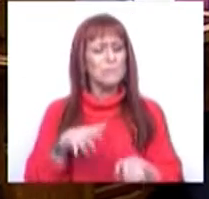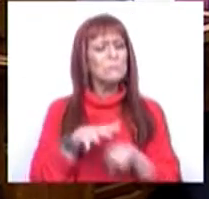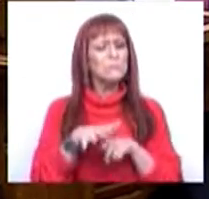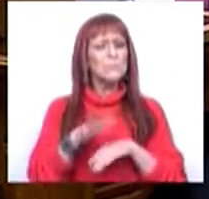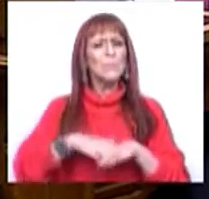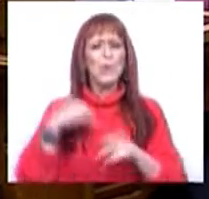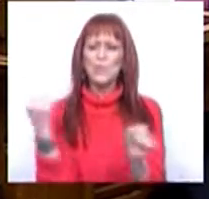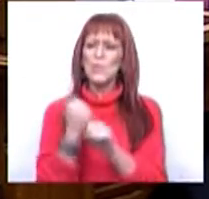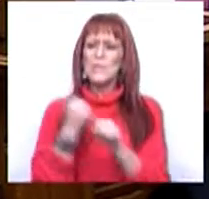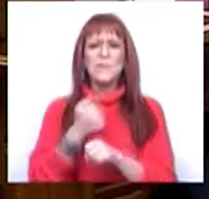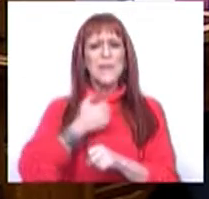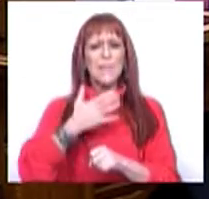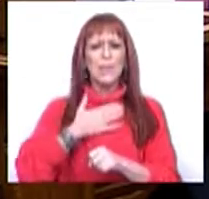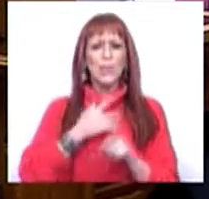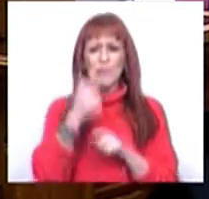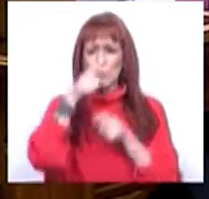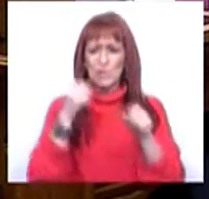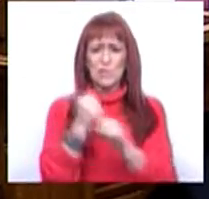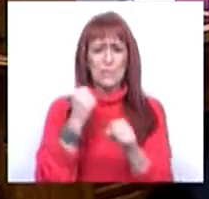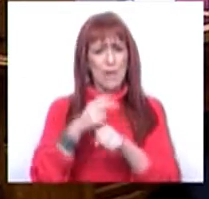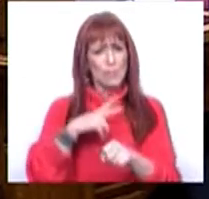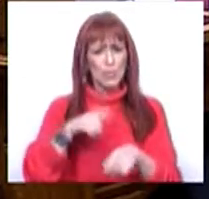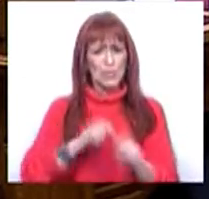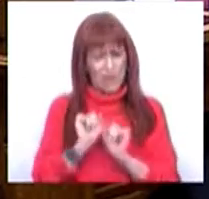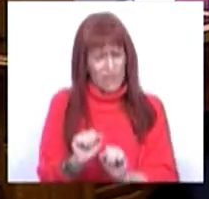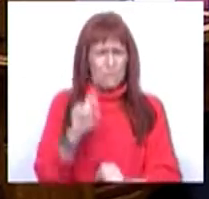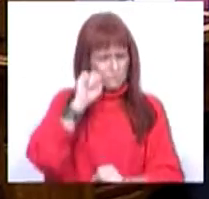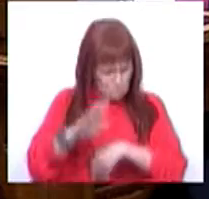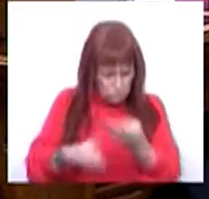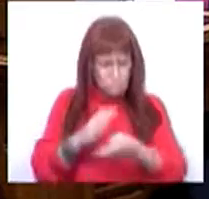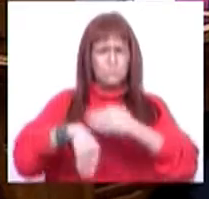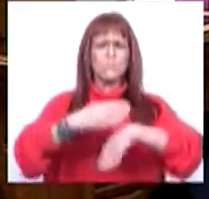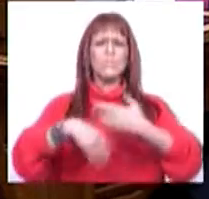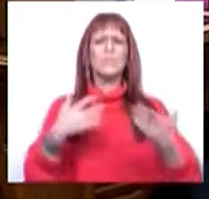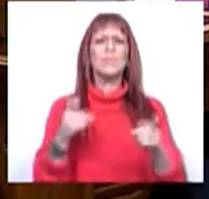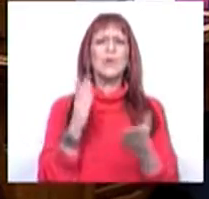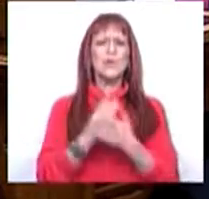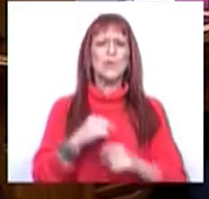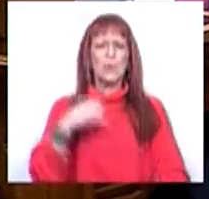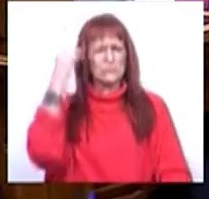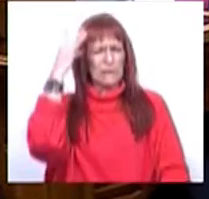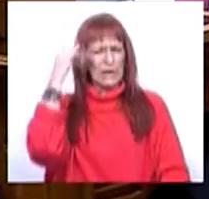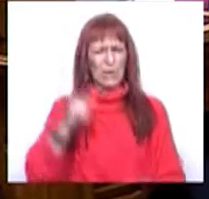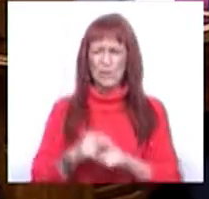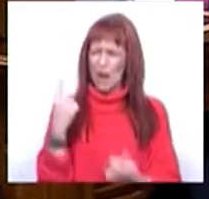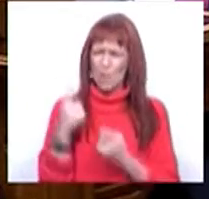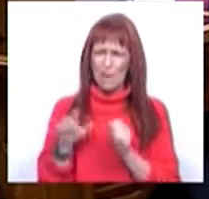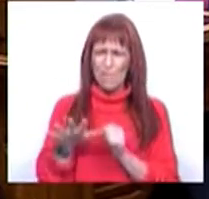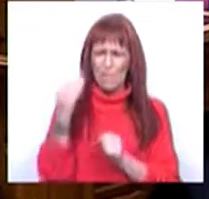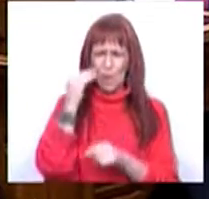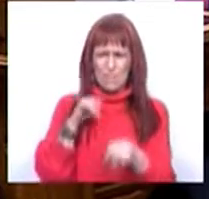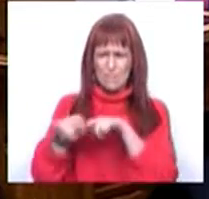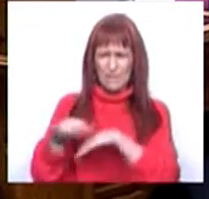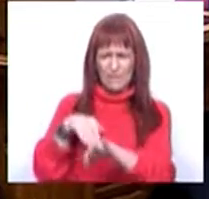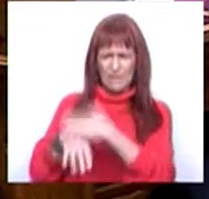reflexo do trabalho das empresas e dos trabalhadores portugueses e da sua resiliência, mas só a desonestidade de uma certa forma de fazer